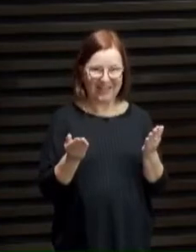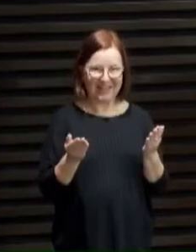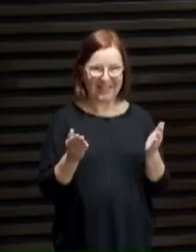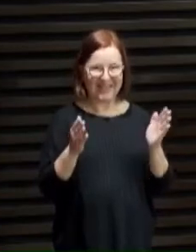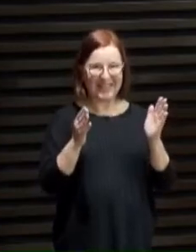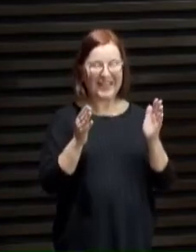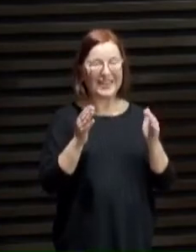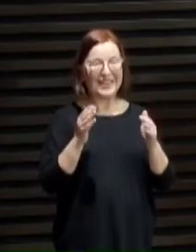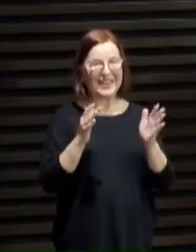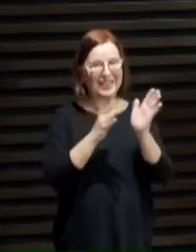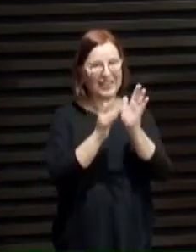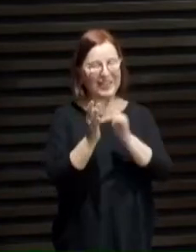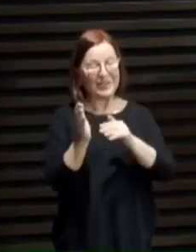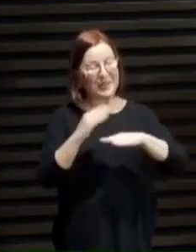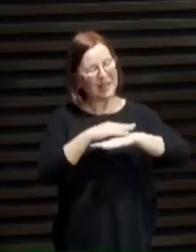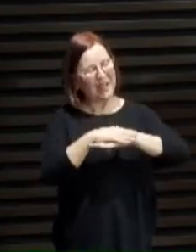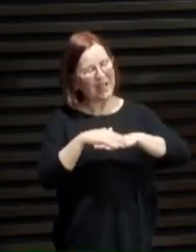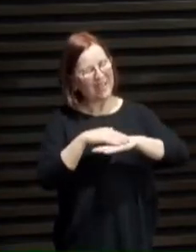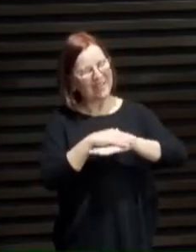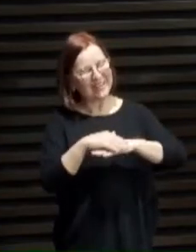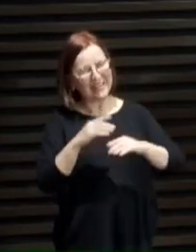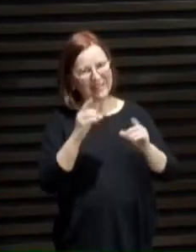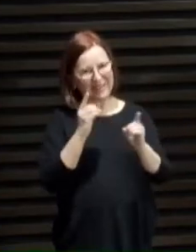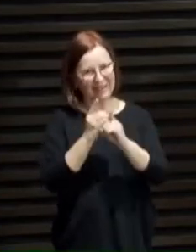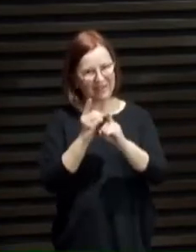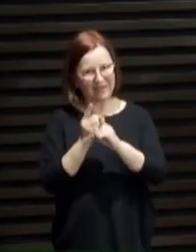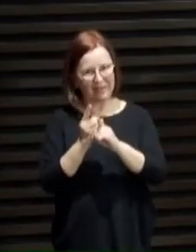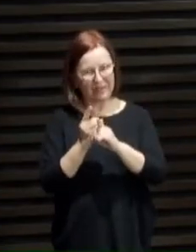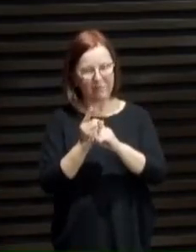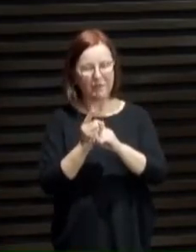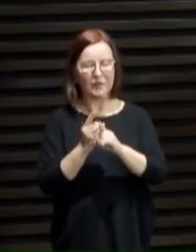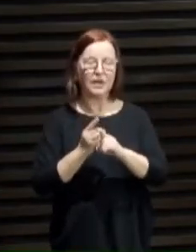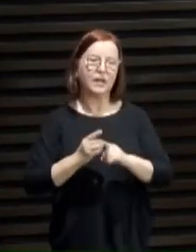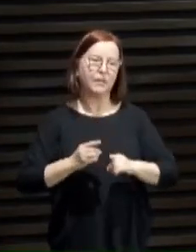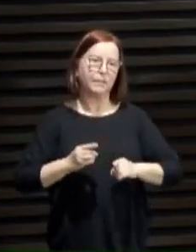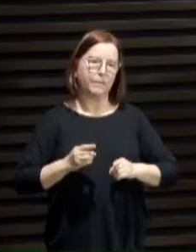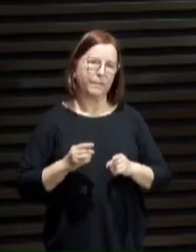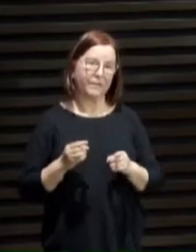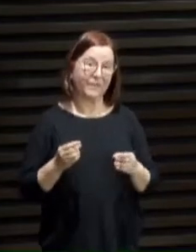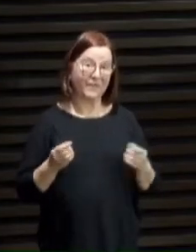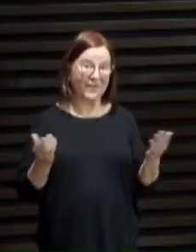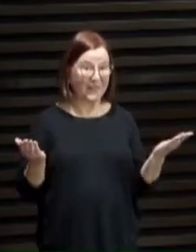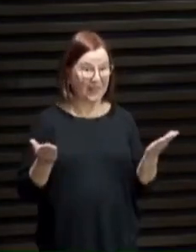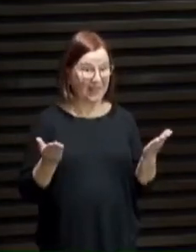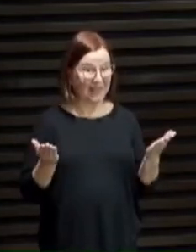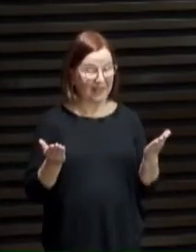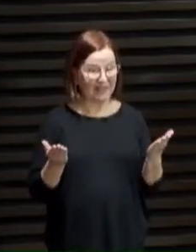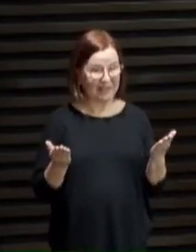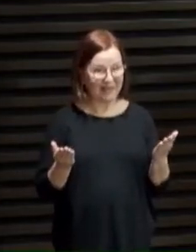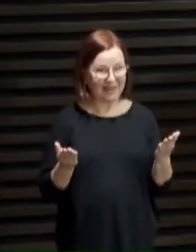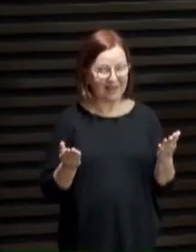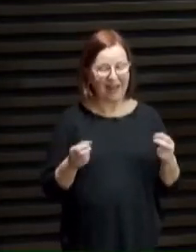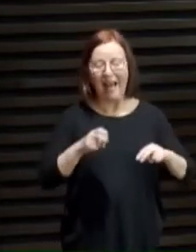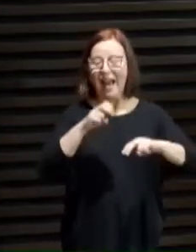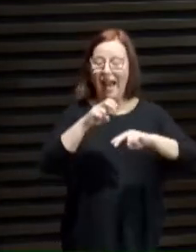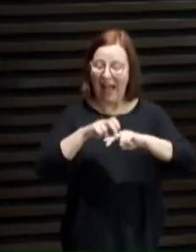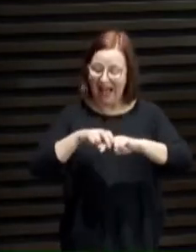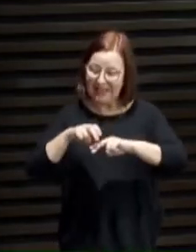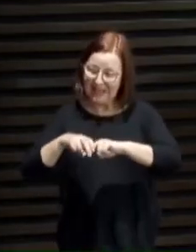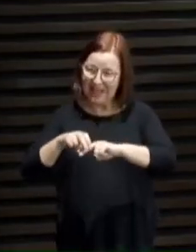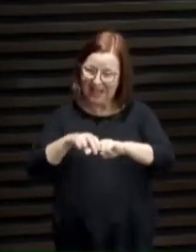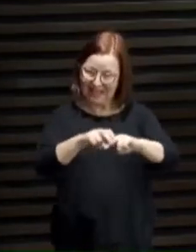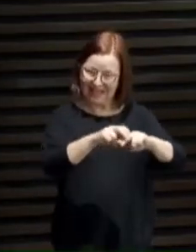com eles. Então eles achavam que mudou o protocolo, então agora podemos chegar e sentarmos à mesa, porque eles